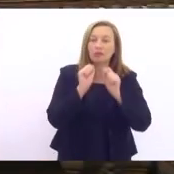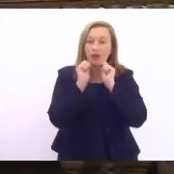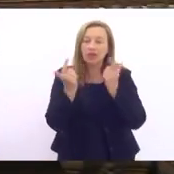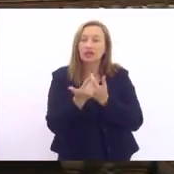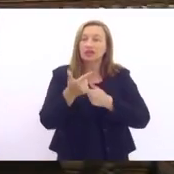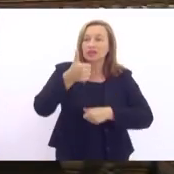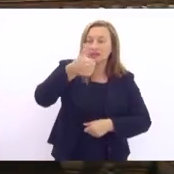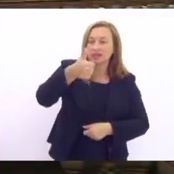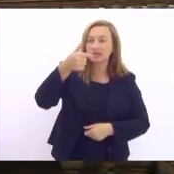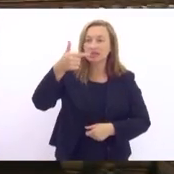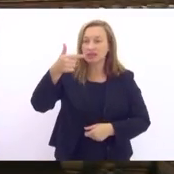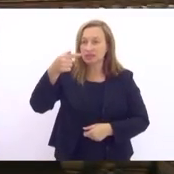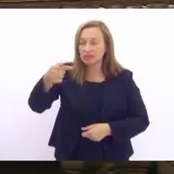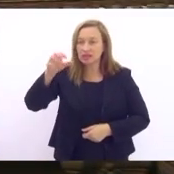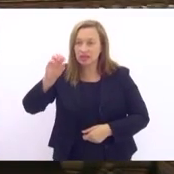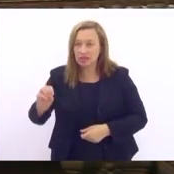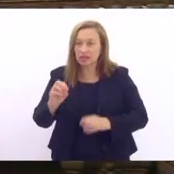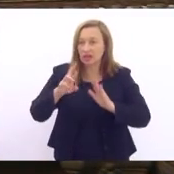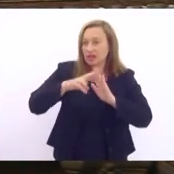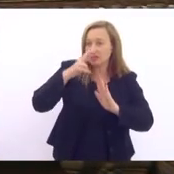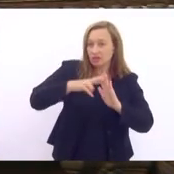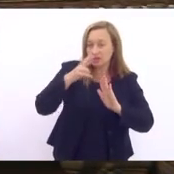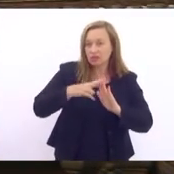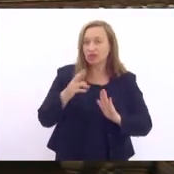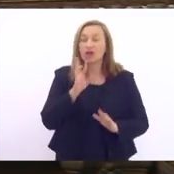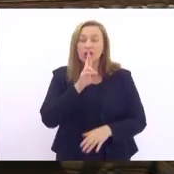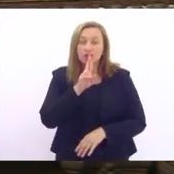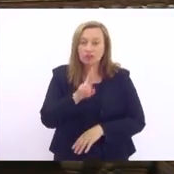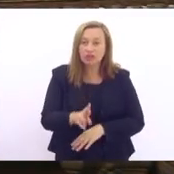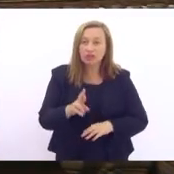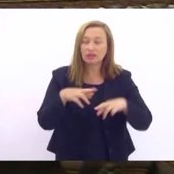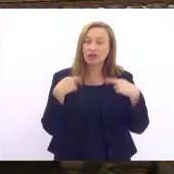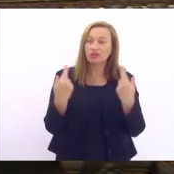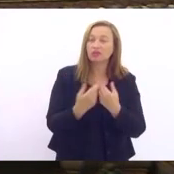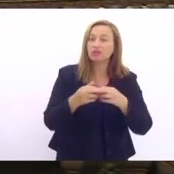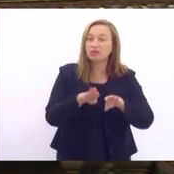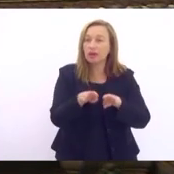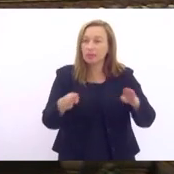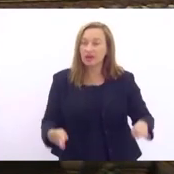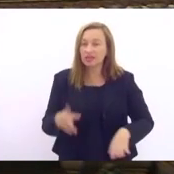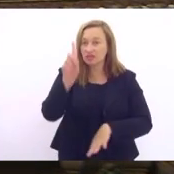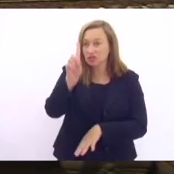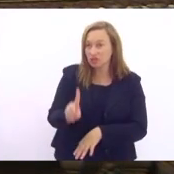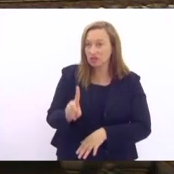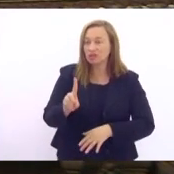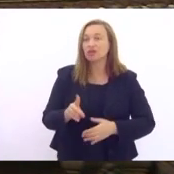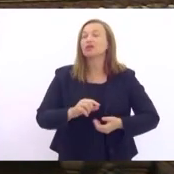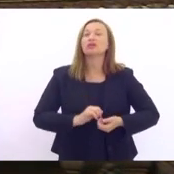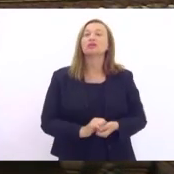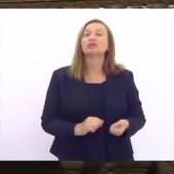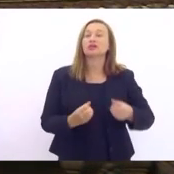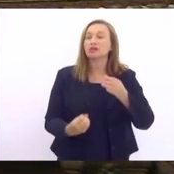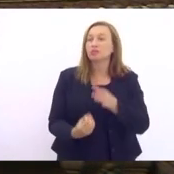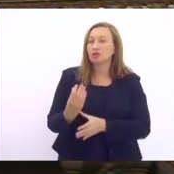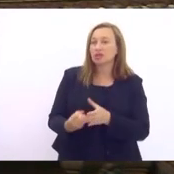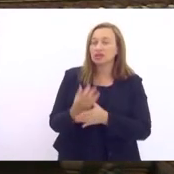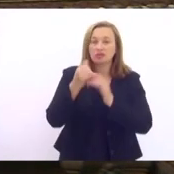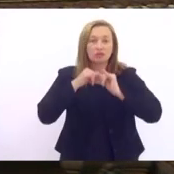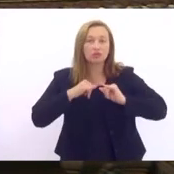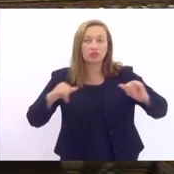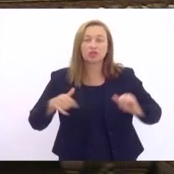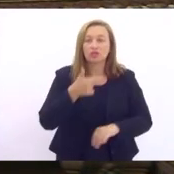resoluções. Como resultado das reuniões da mesa diretora, foi feita a confecção e publicação de 215